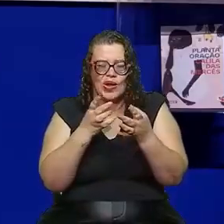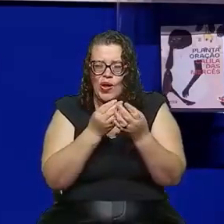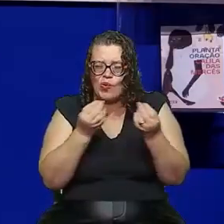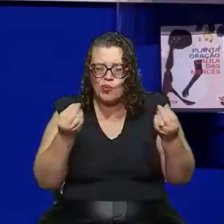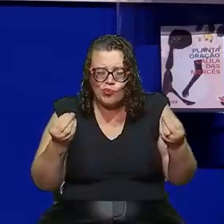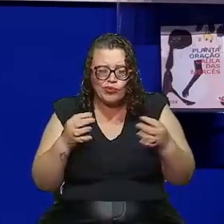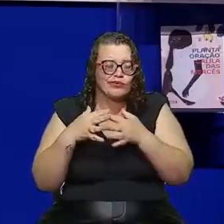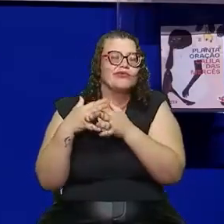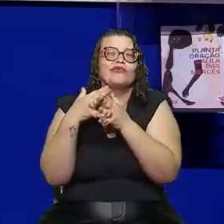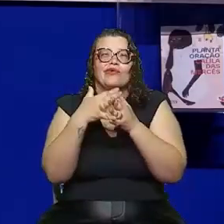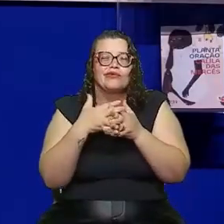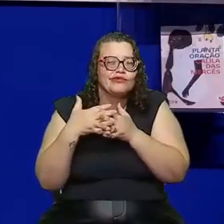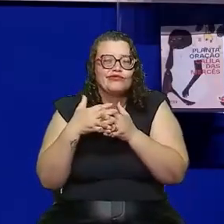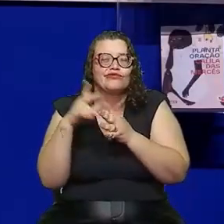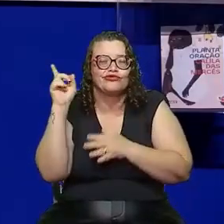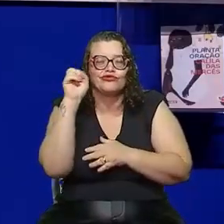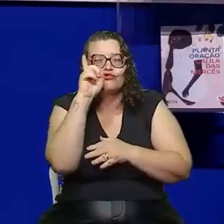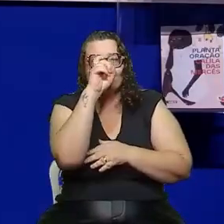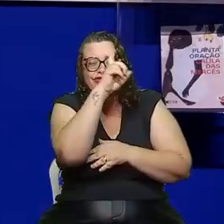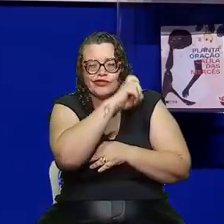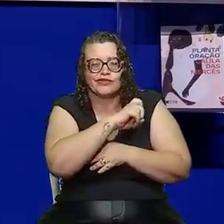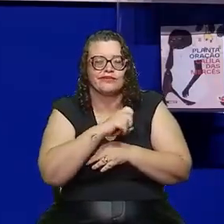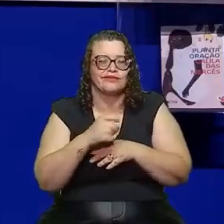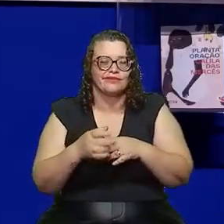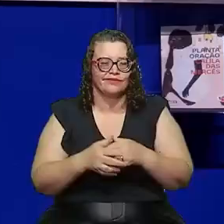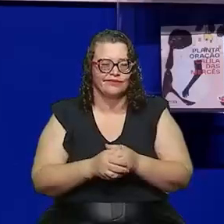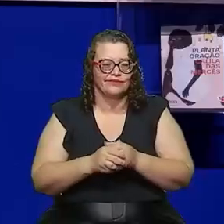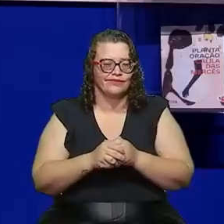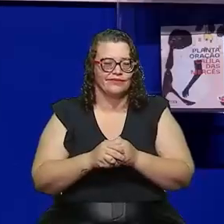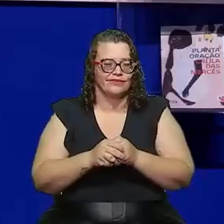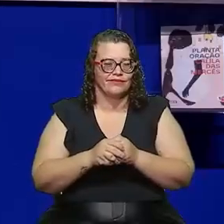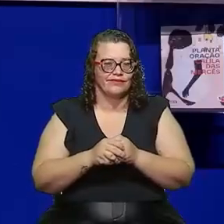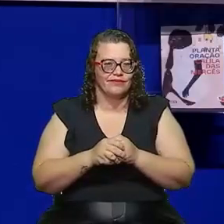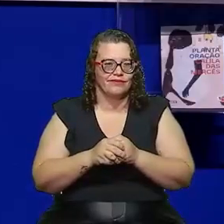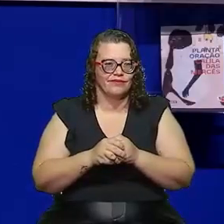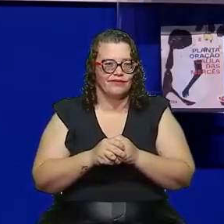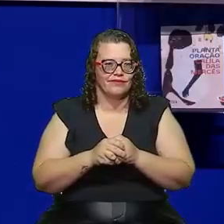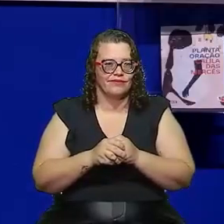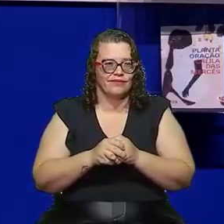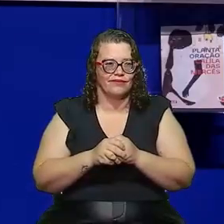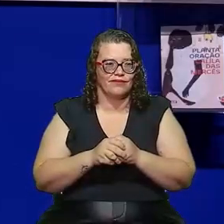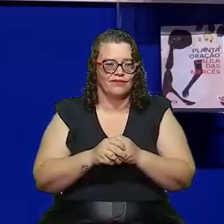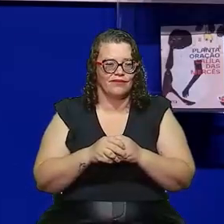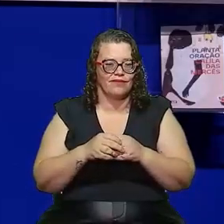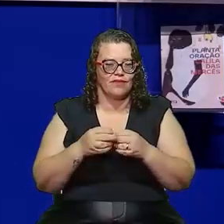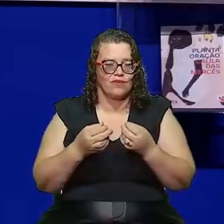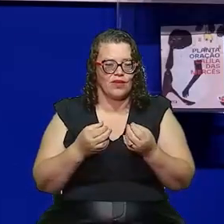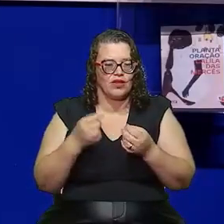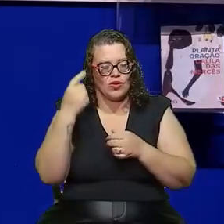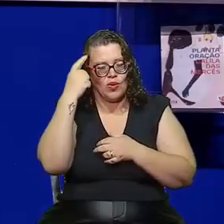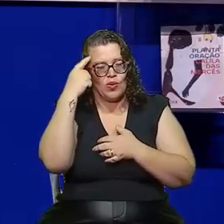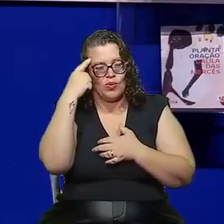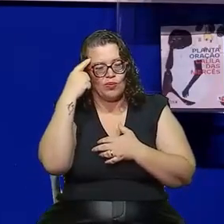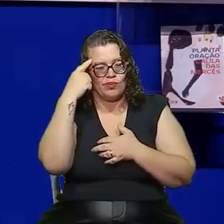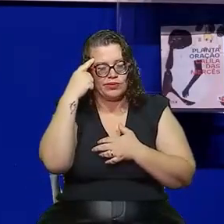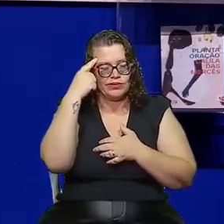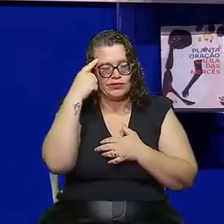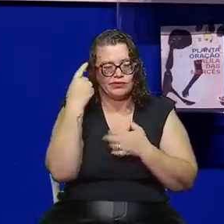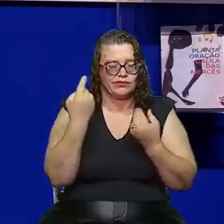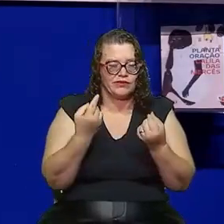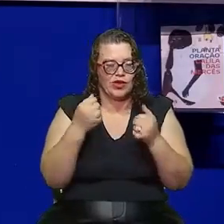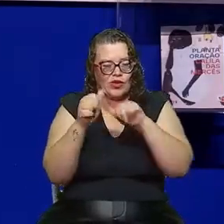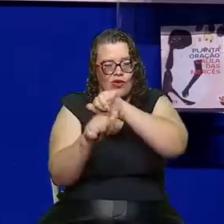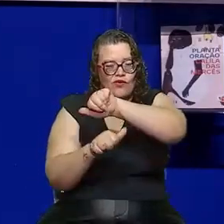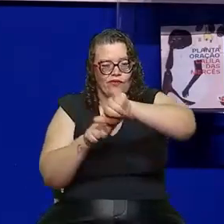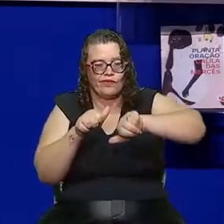né, as linguagens são muito complicadas. E aí a gente estava pensando, eu fiquei pensando, né, poxa, eu vou mudar